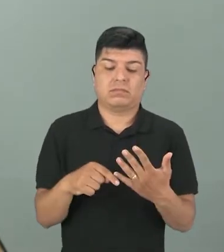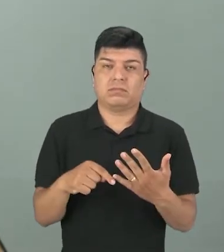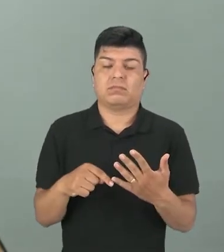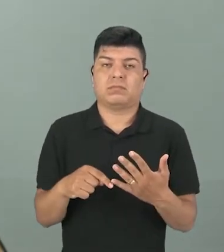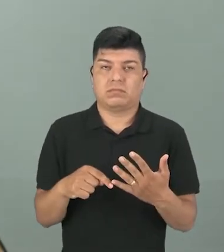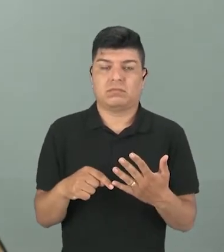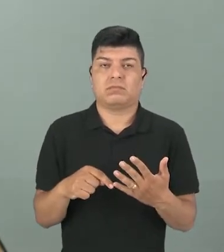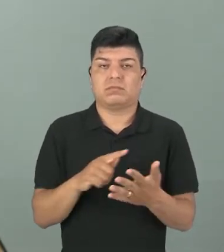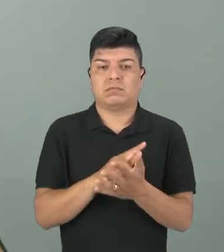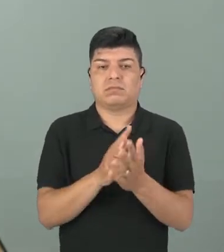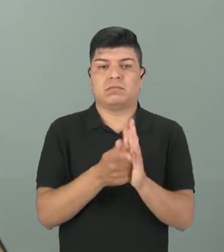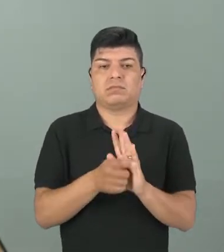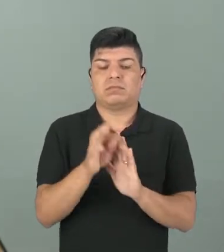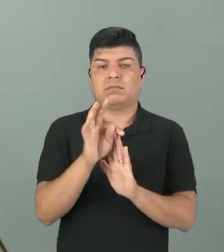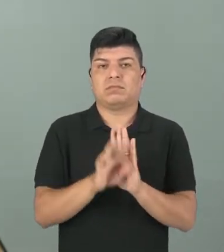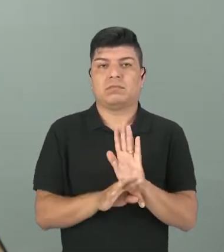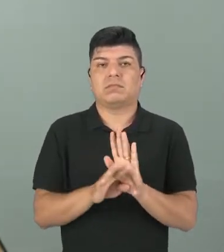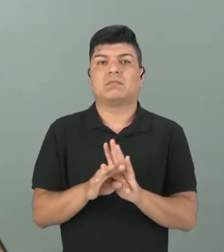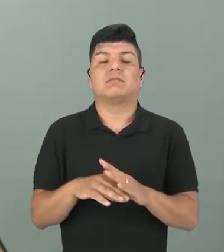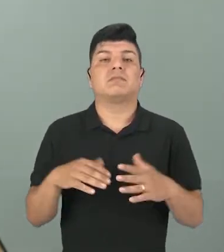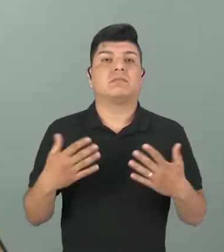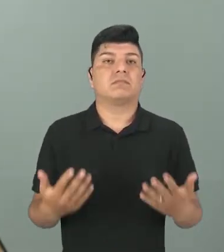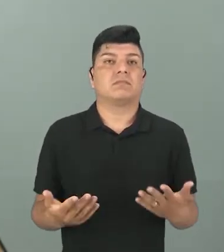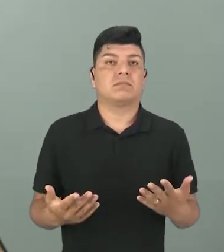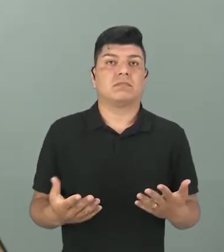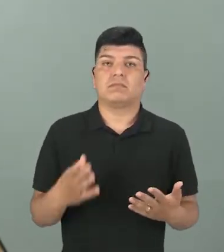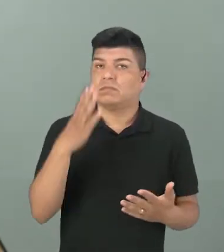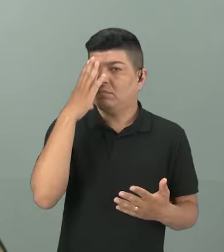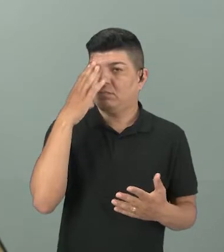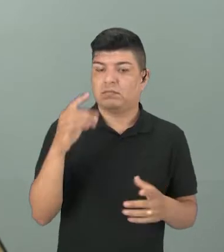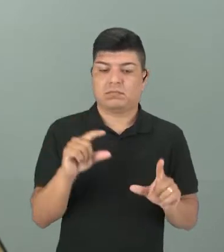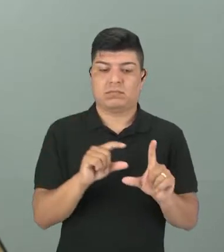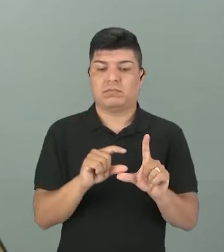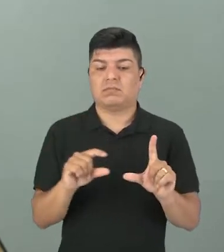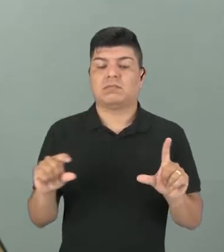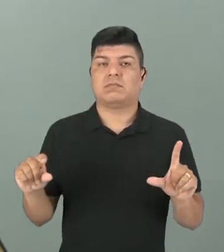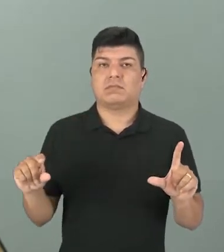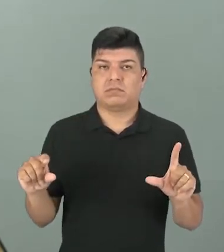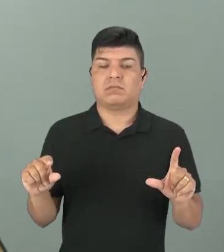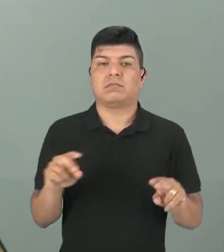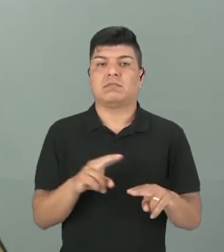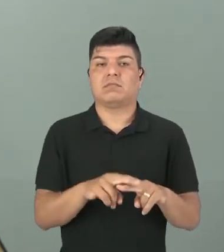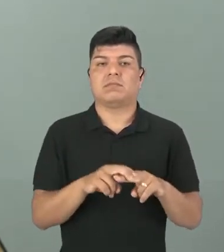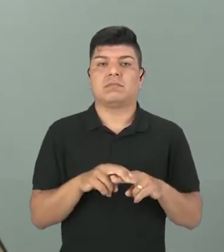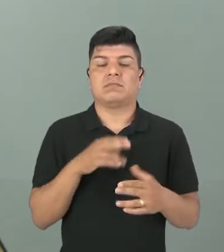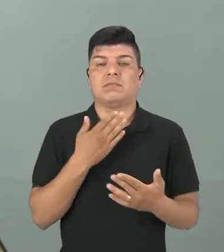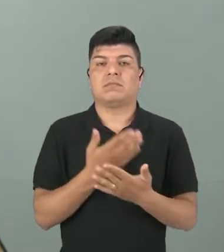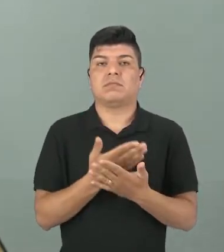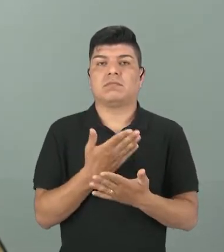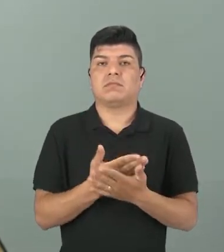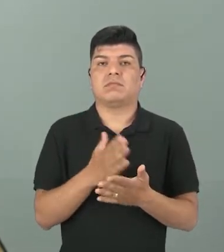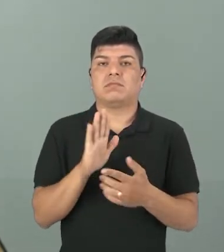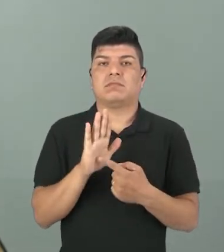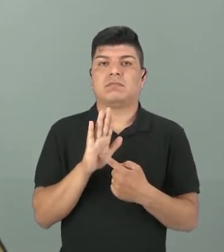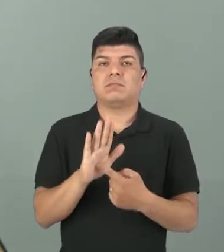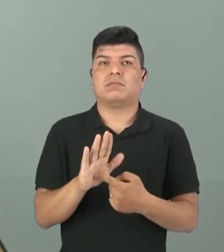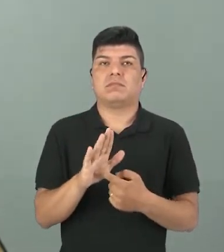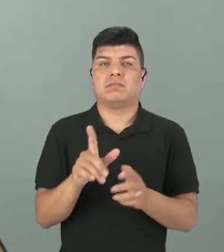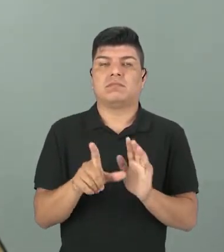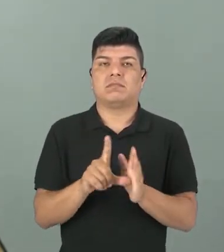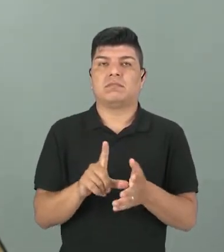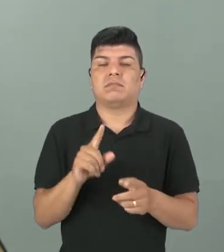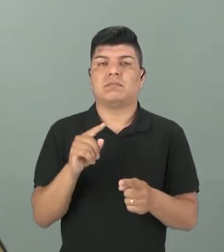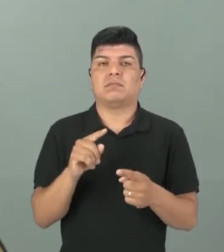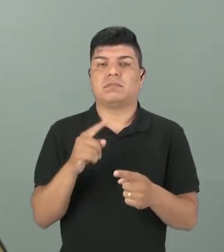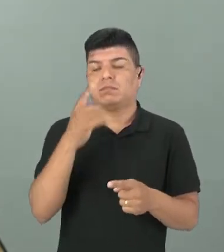parte desse gênero textual é a fotolegenda, e é por isso que na aula anterior eu mostrei para vocês